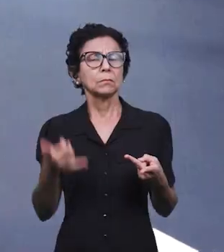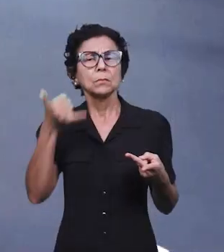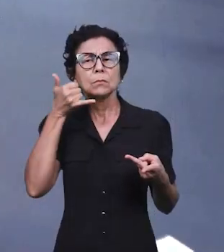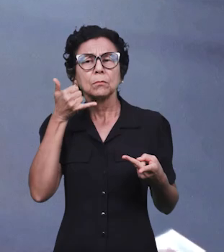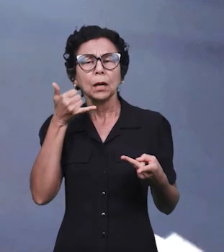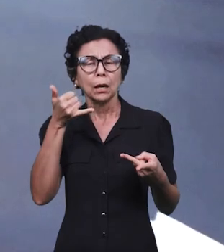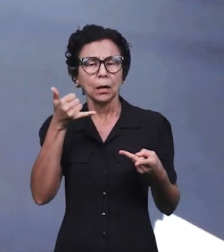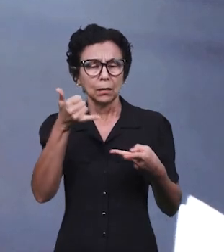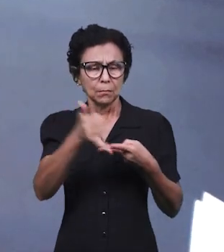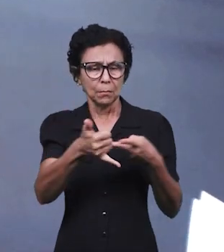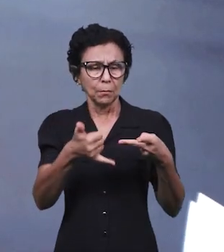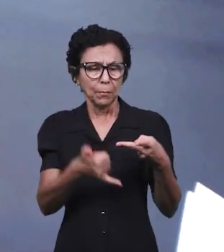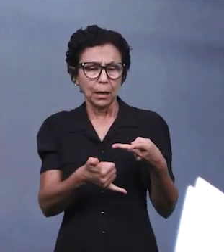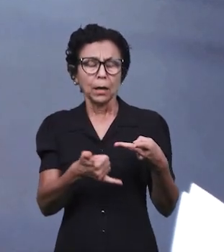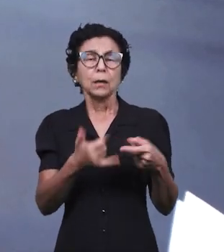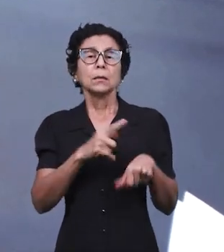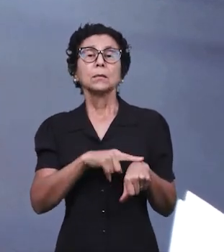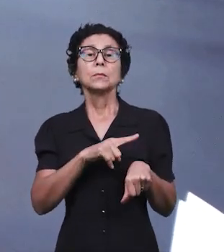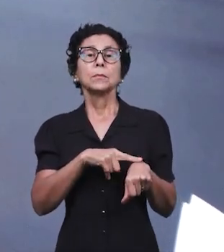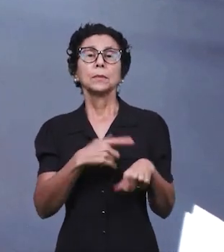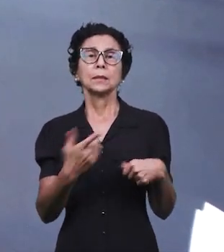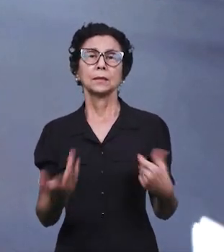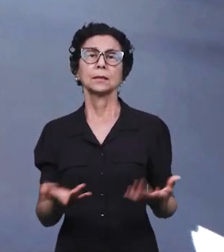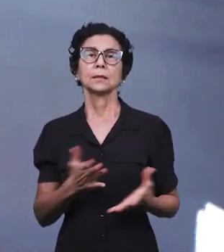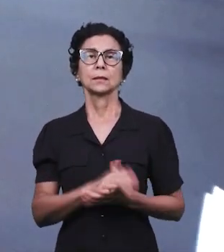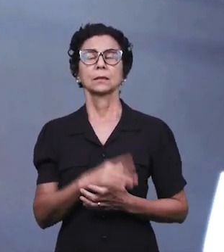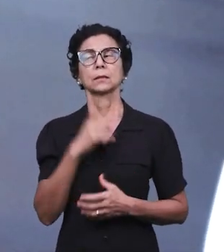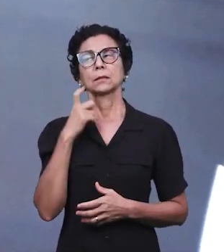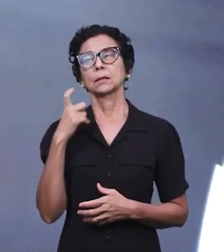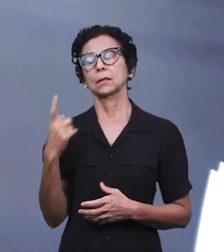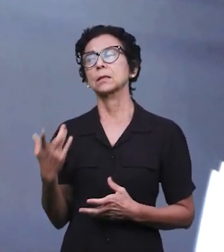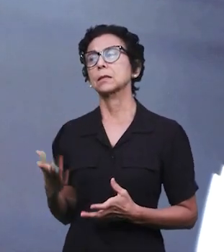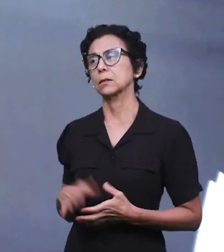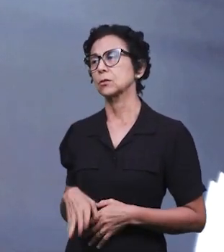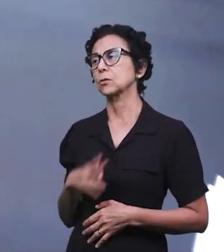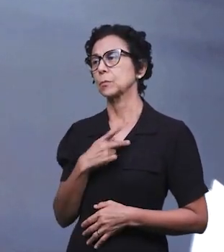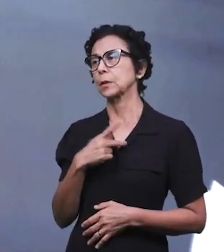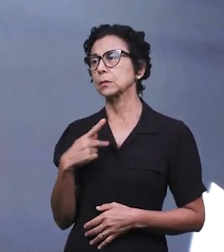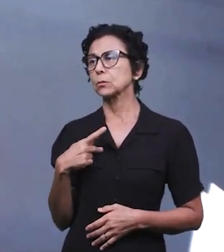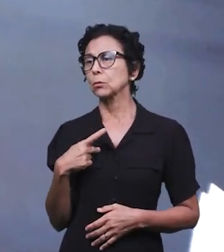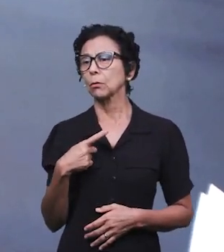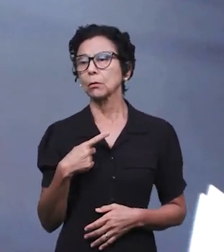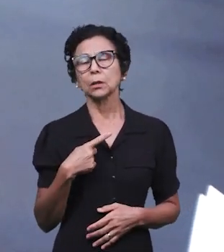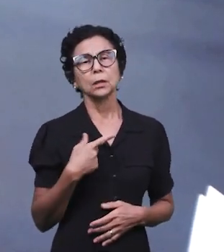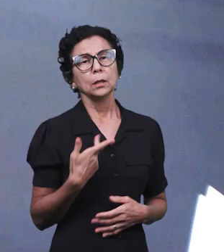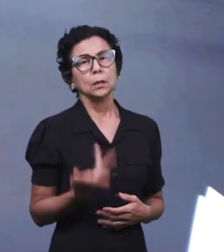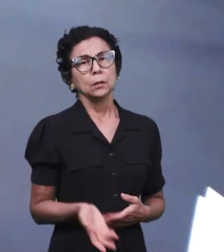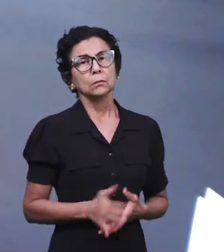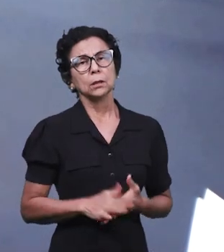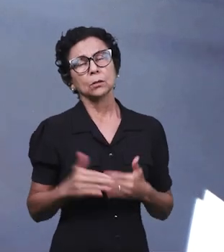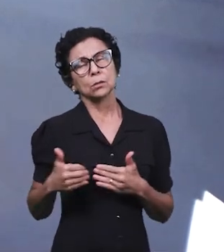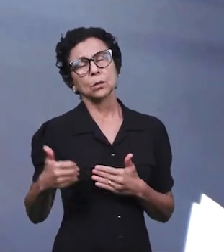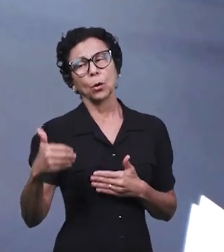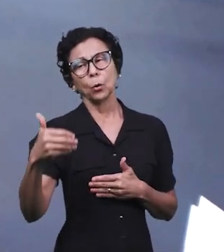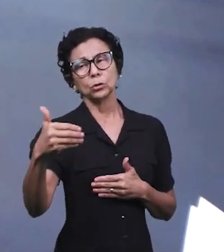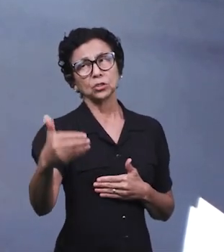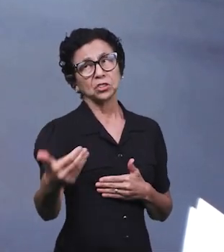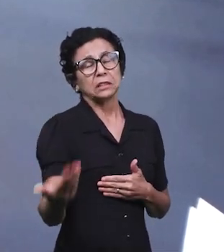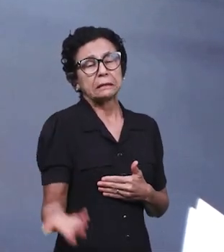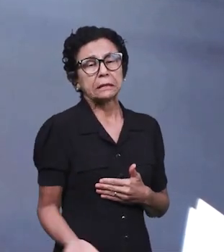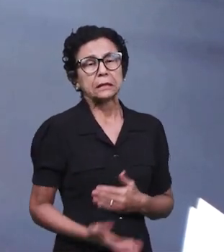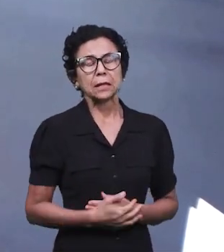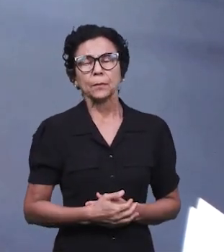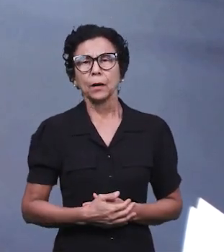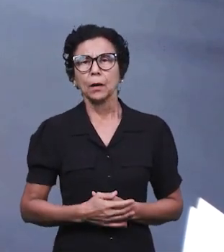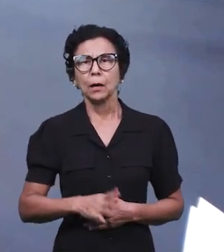Isso é interessante, pastor, porque nós vemos no nosso dia a dia que as pessoas assim relacionam muito o bombeiro a fogo. Então